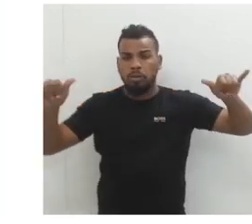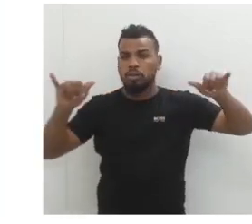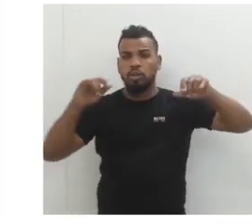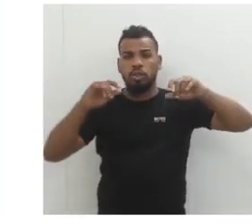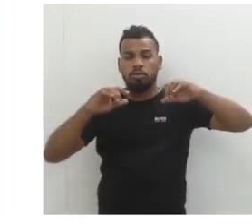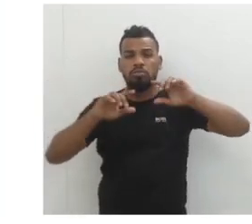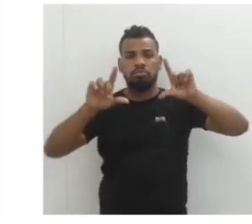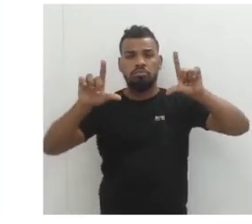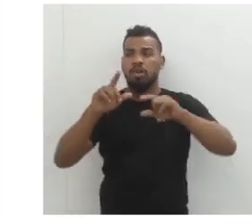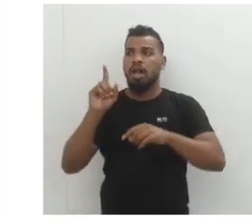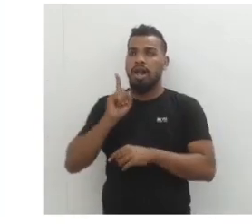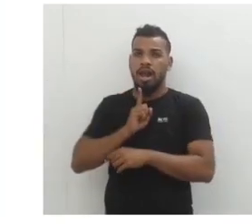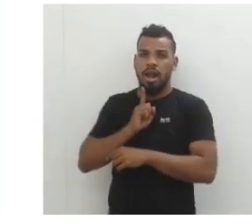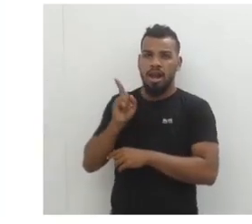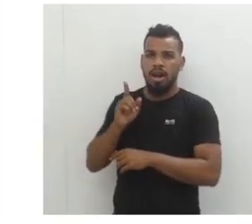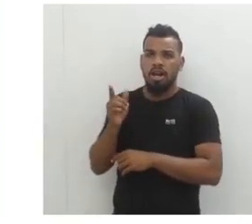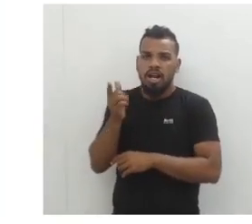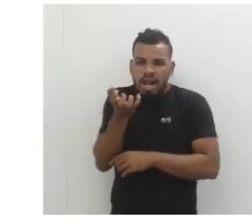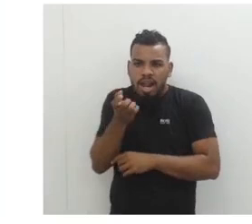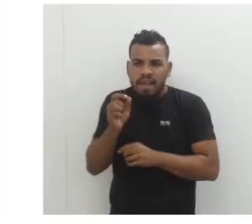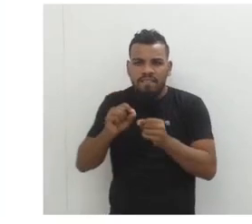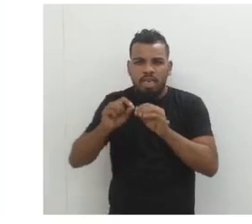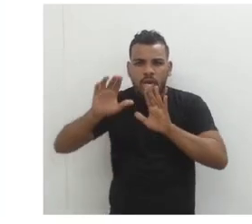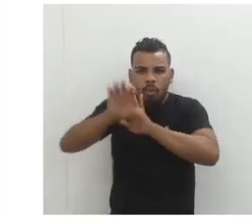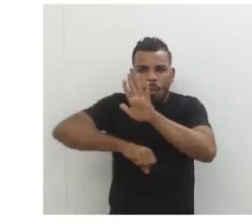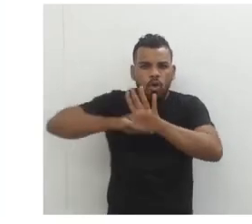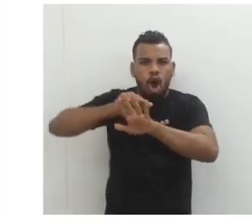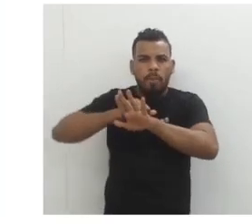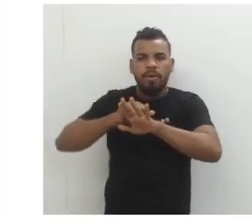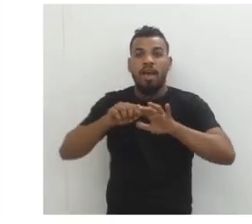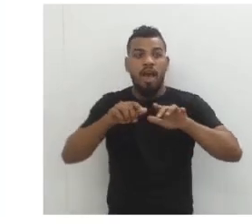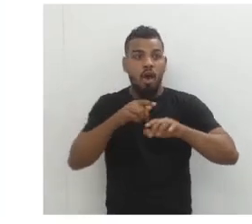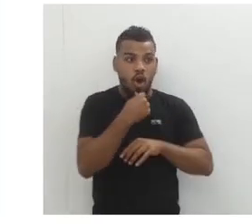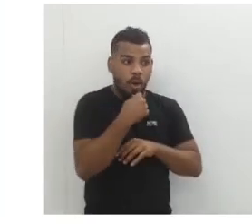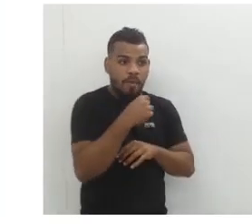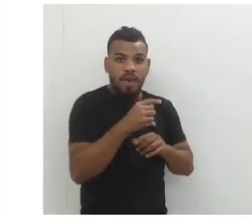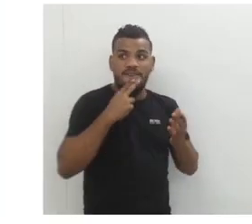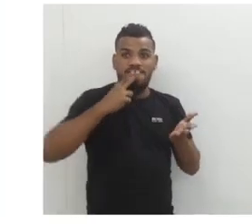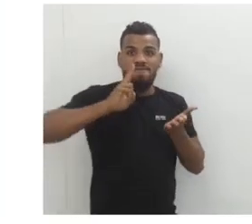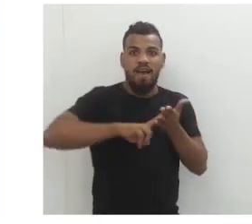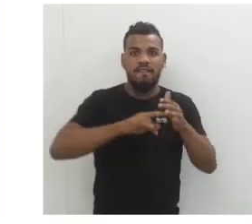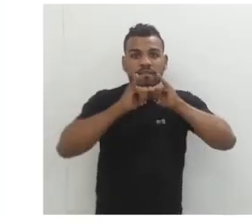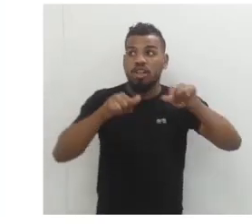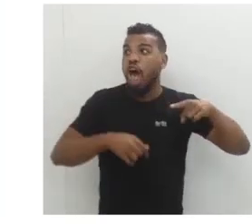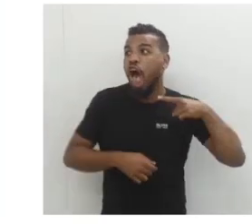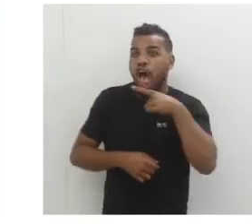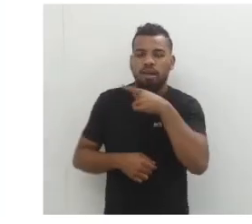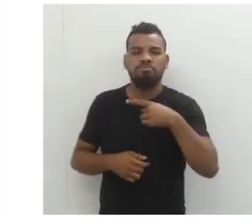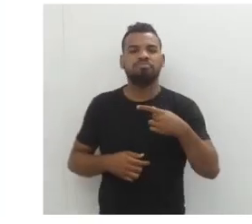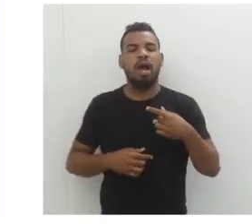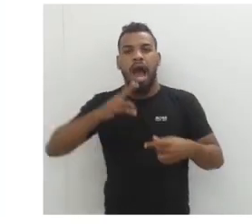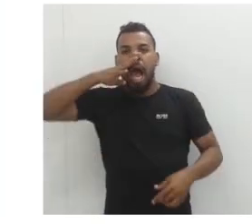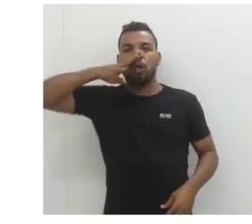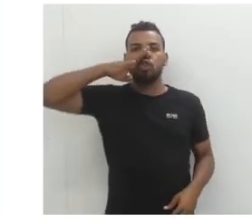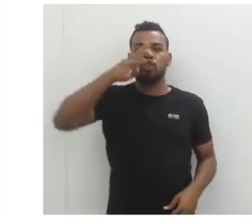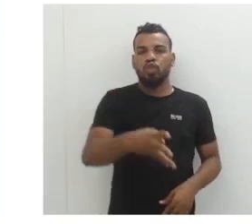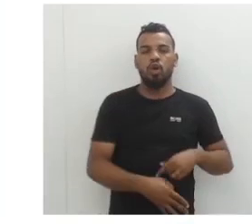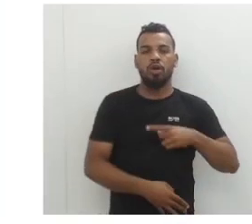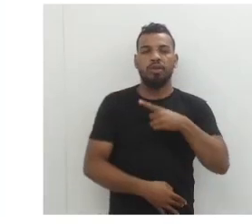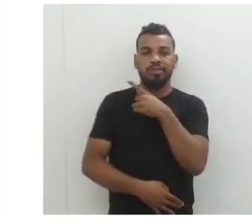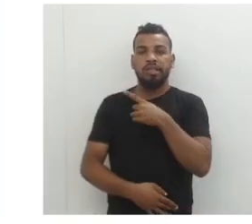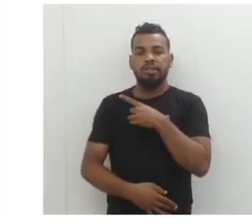do presidente para um golpe de Estado. Jânio Quadros, então, escreveu uma carta ao Senado com